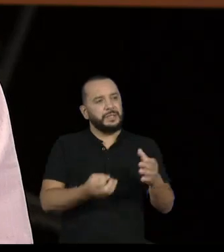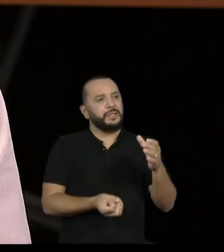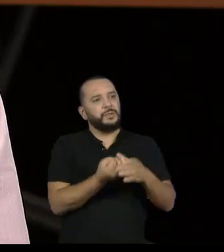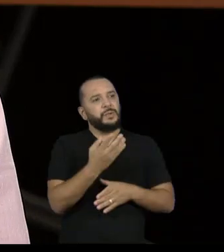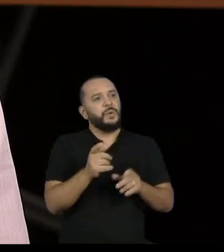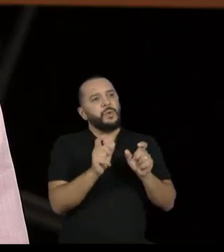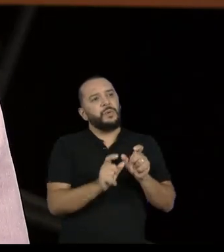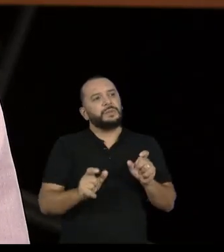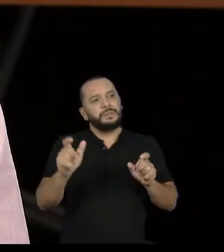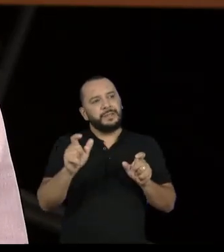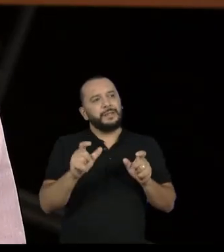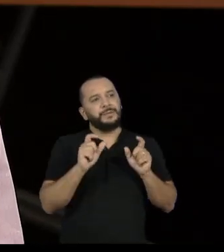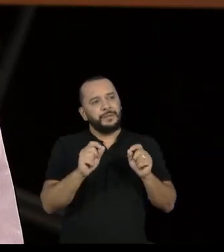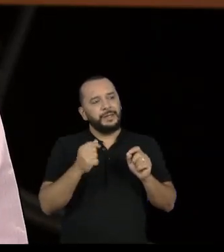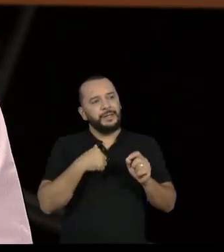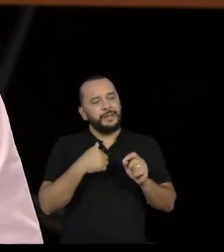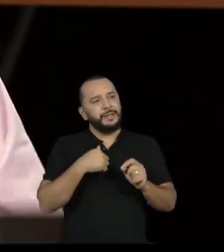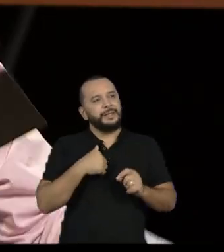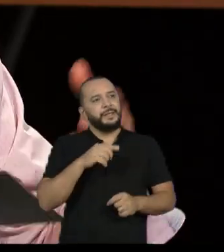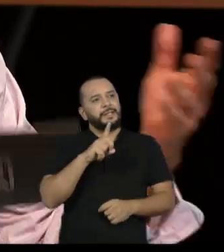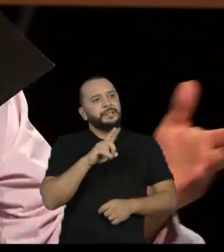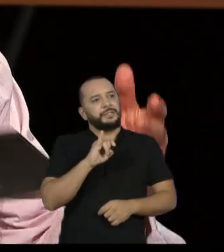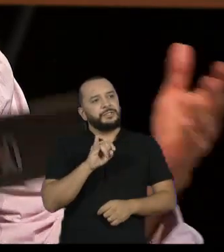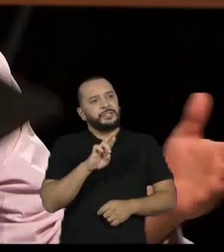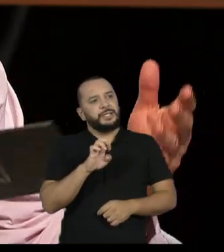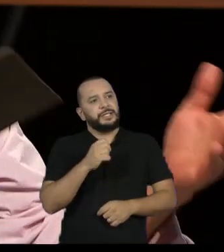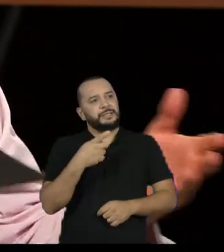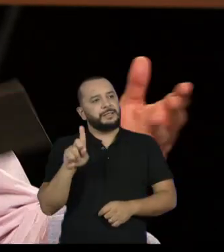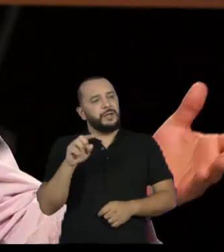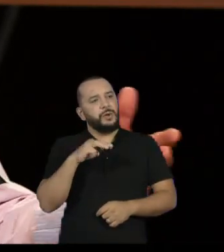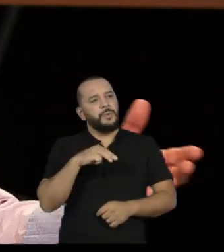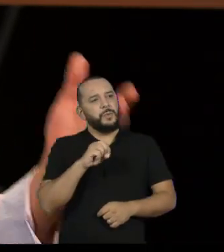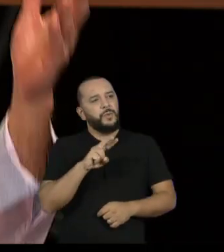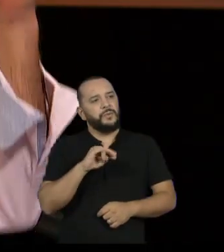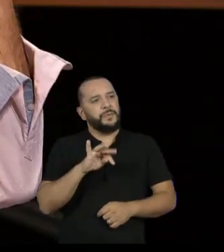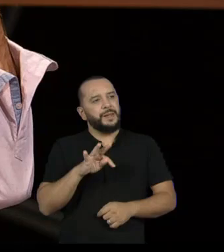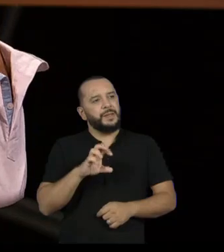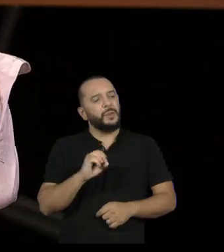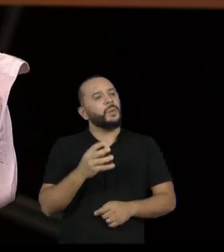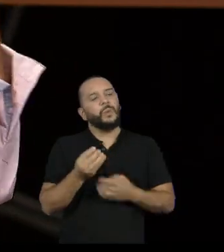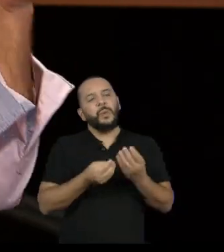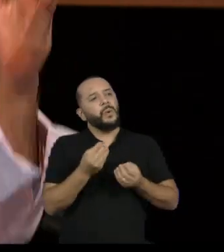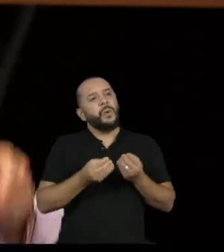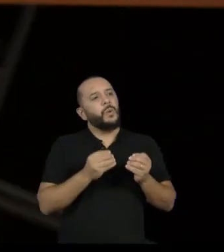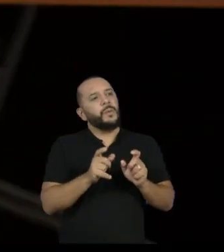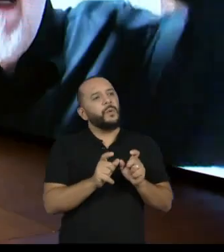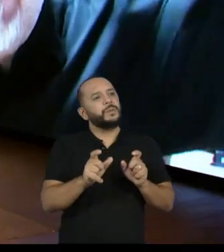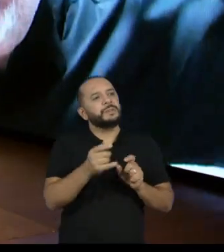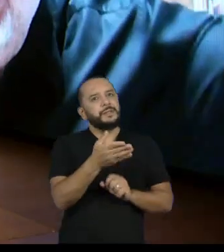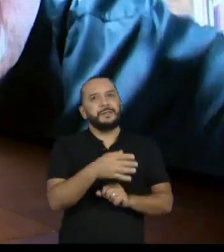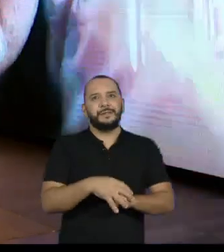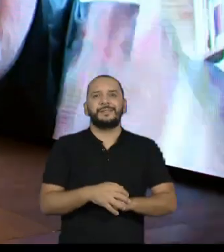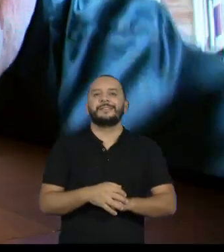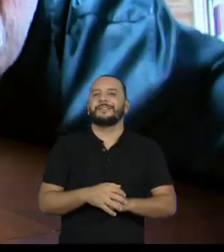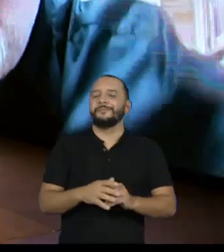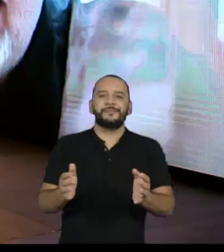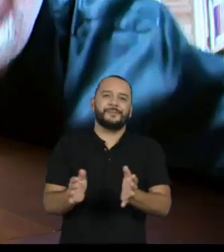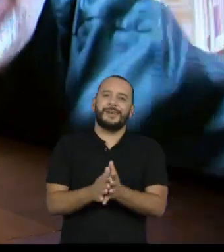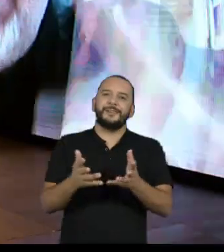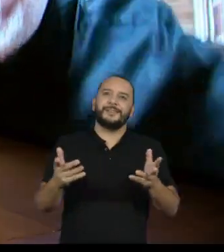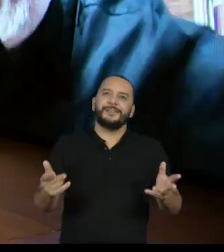a premiadíssima coreógrafa Débora Colker apregou aos 4 ventos que você é